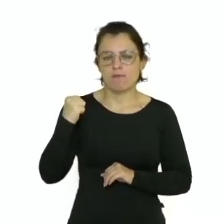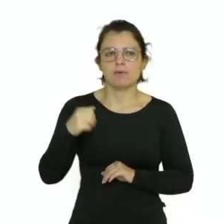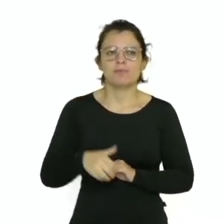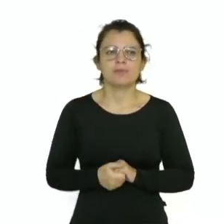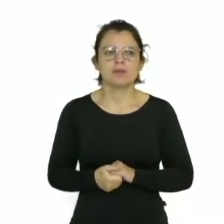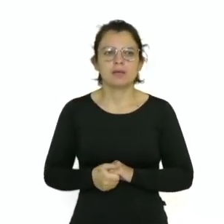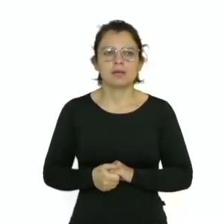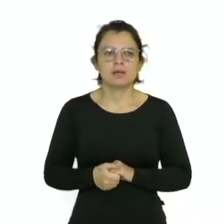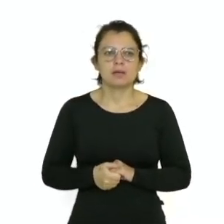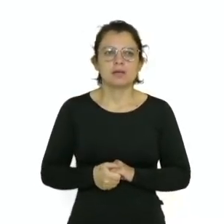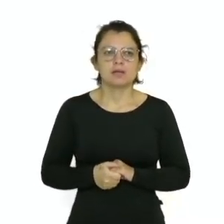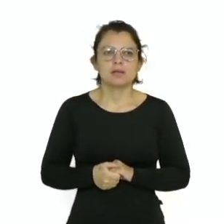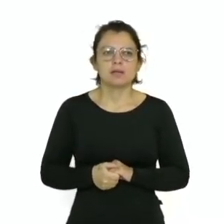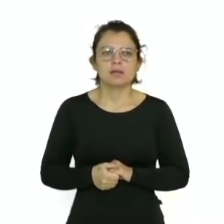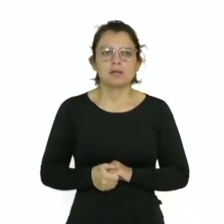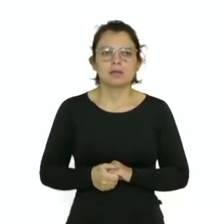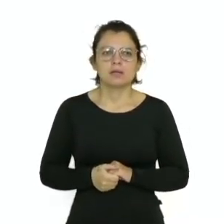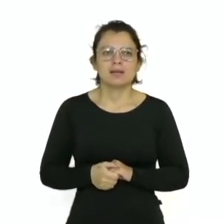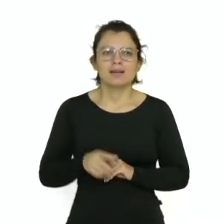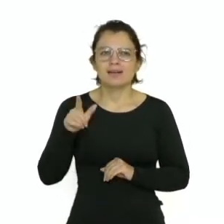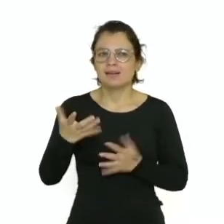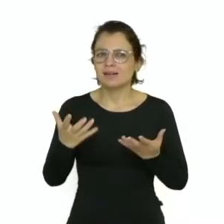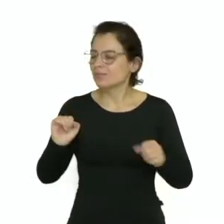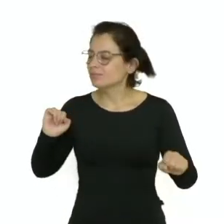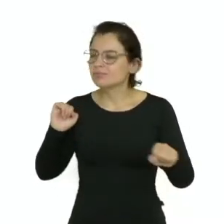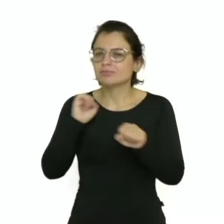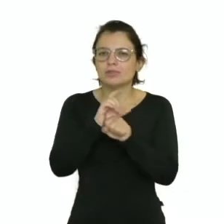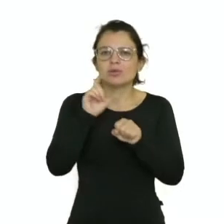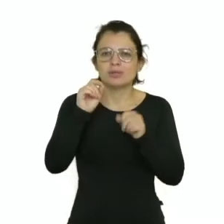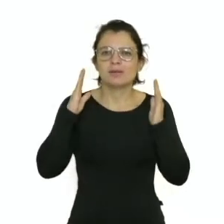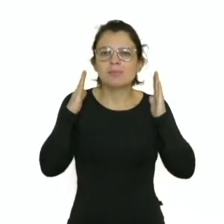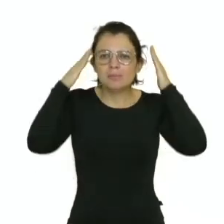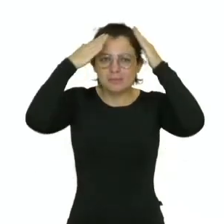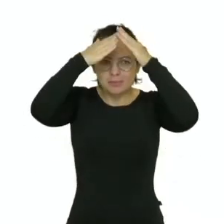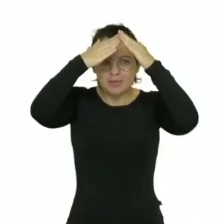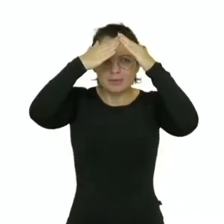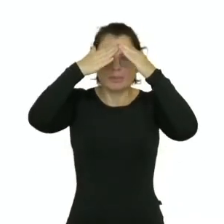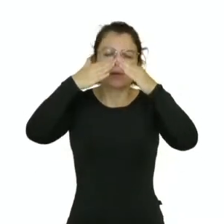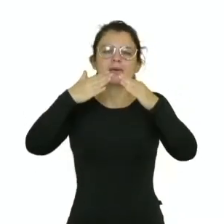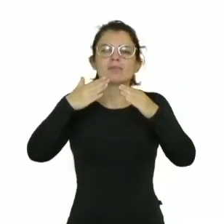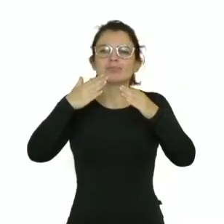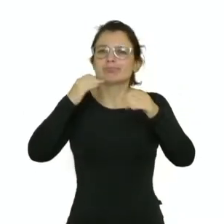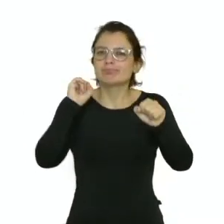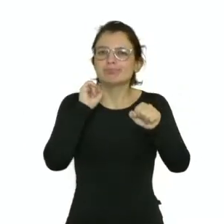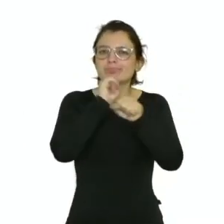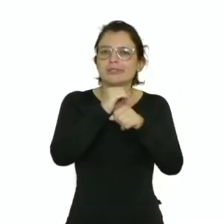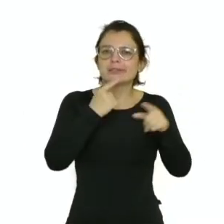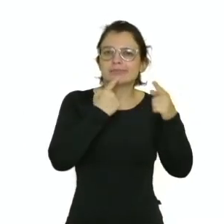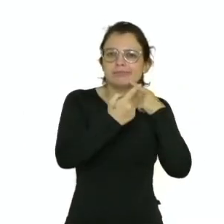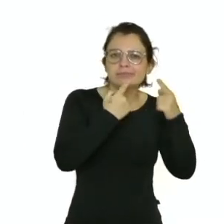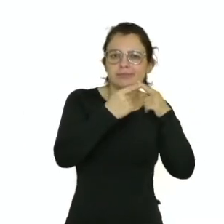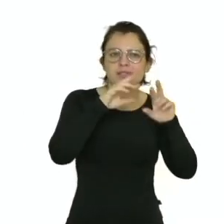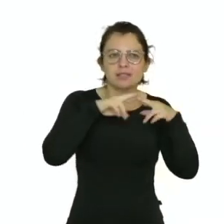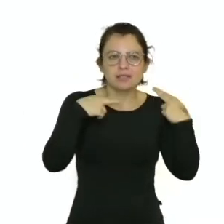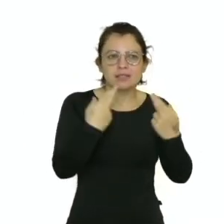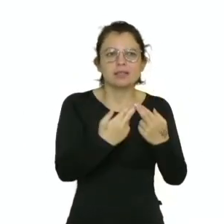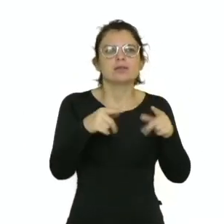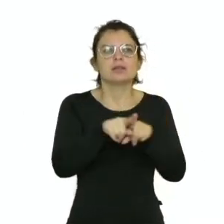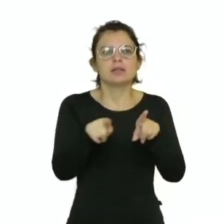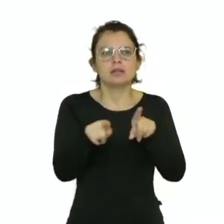Acabar com a interferência do Papa nos assuntos do reino, desvencilhar-se dos altos impostos da igreja